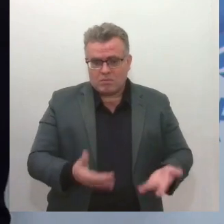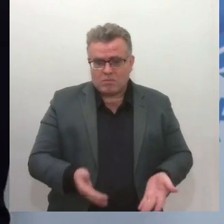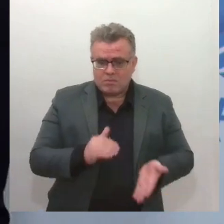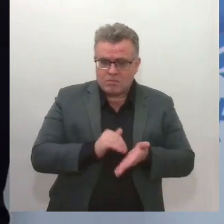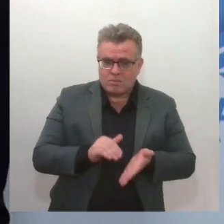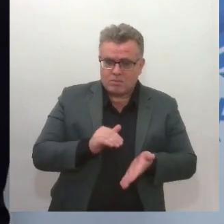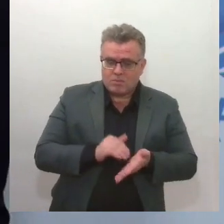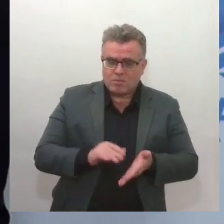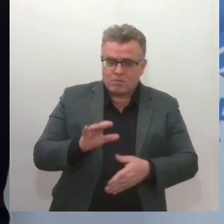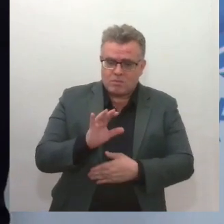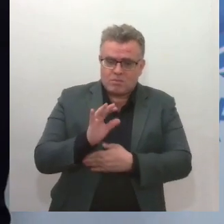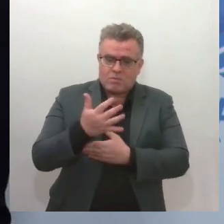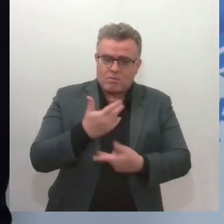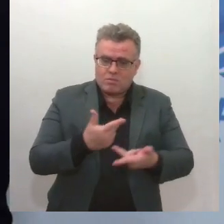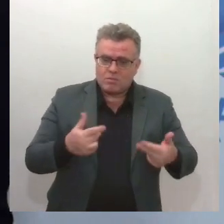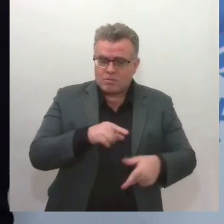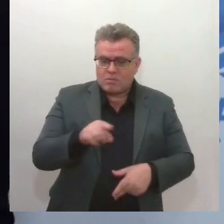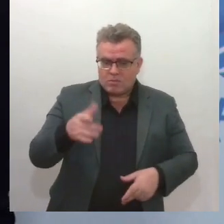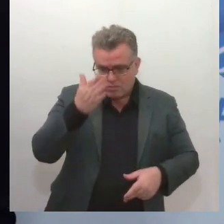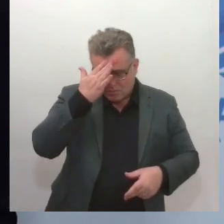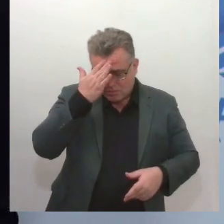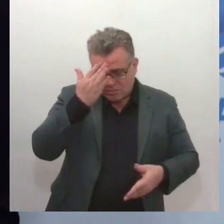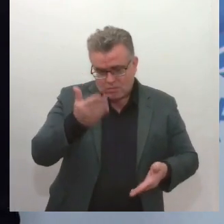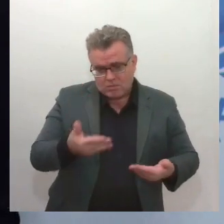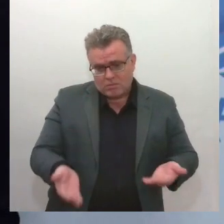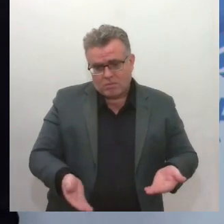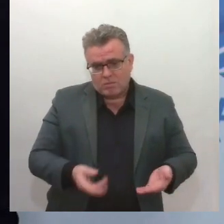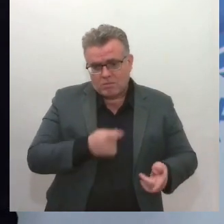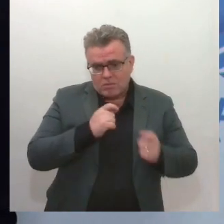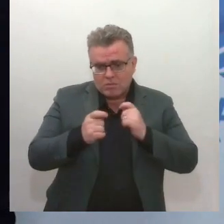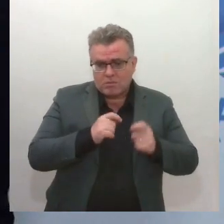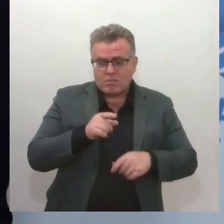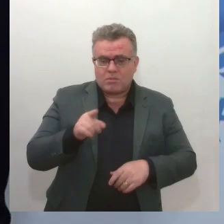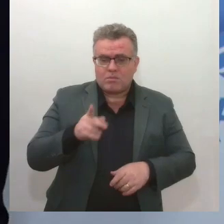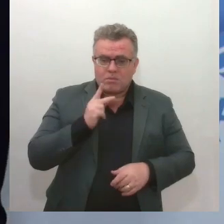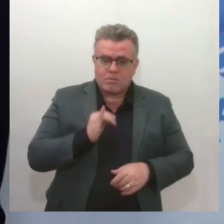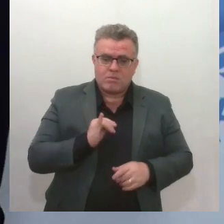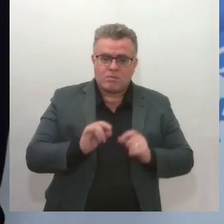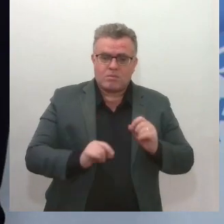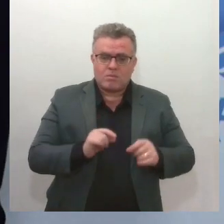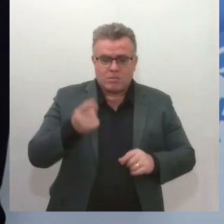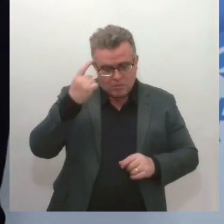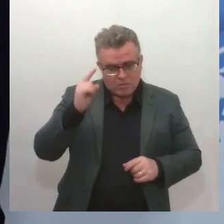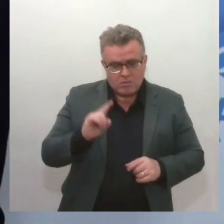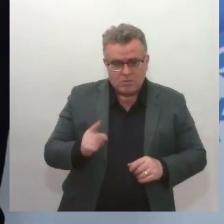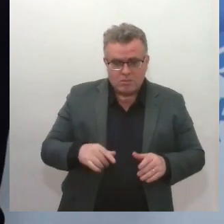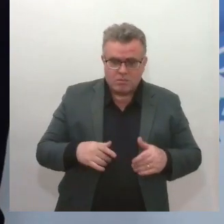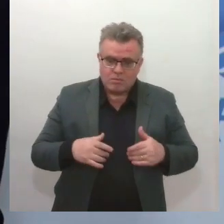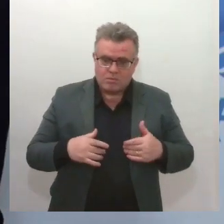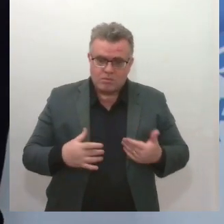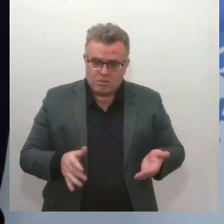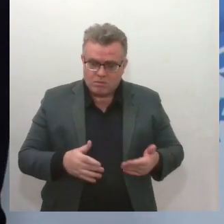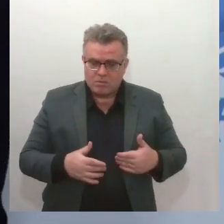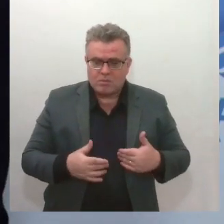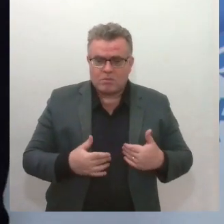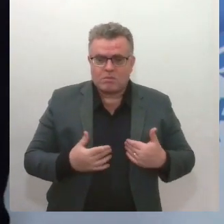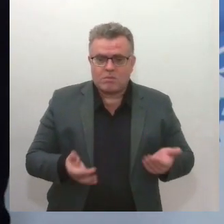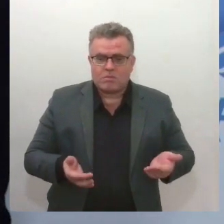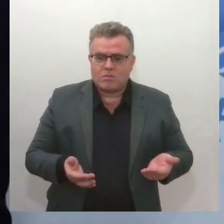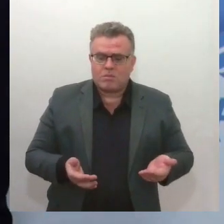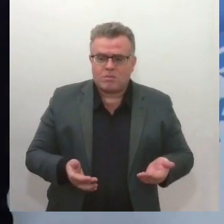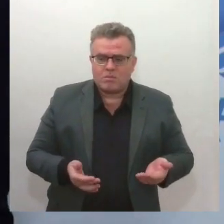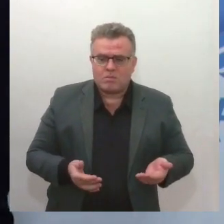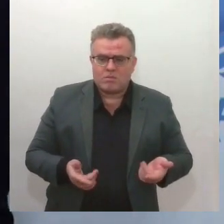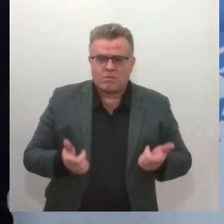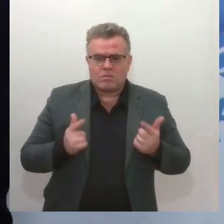entender. Mas teve uma entrevista do pai dele, inclusive, que o pai não sabia nem que ele havia ocupado esse cargo, que disse que não era, que eu acredito que ele não